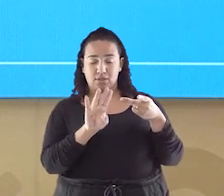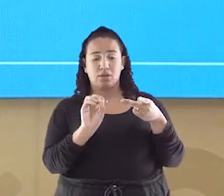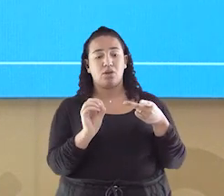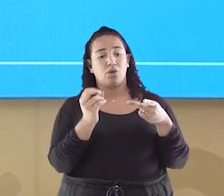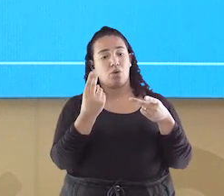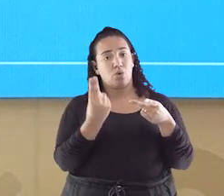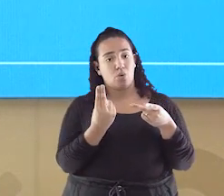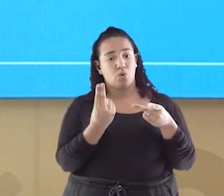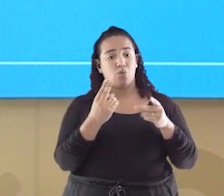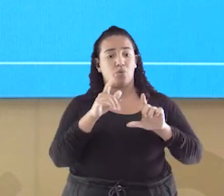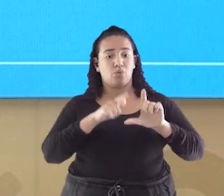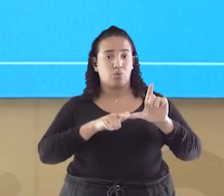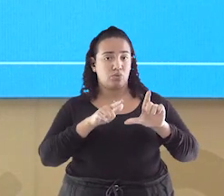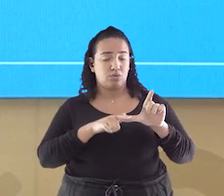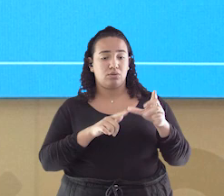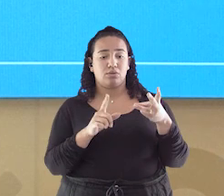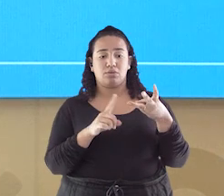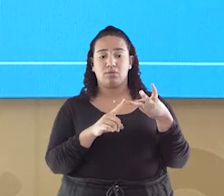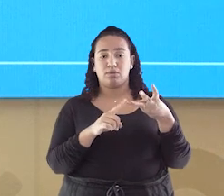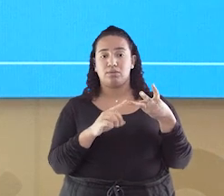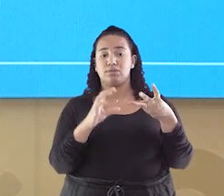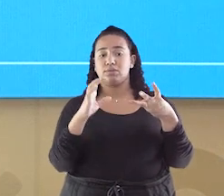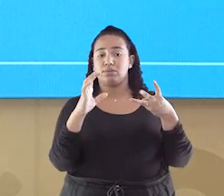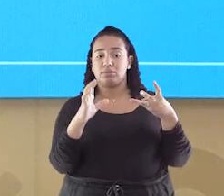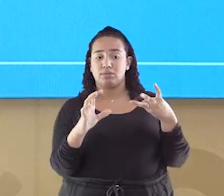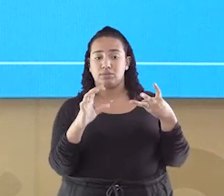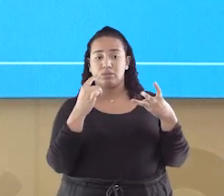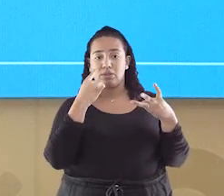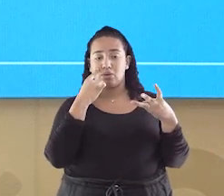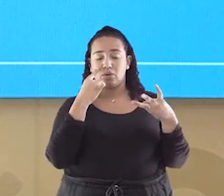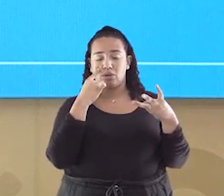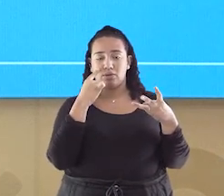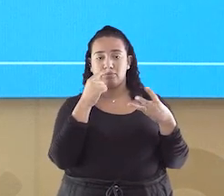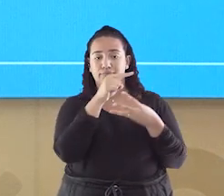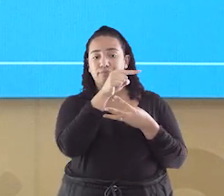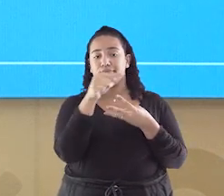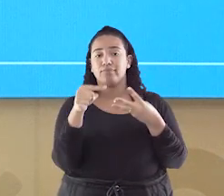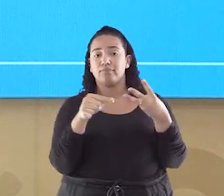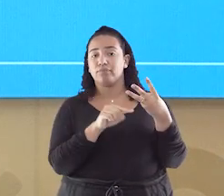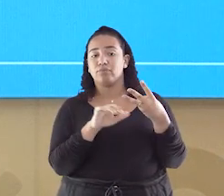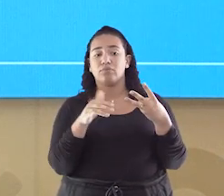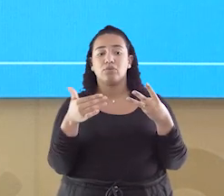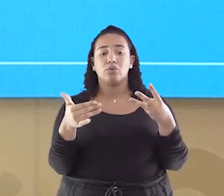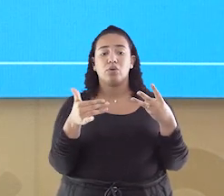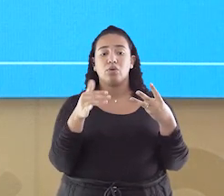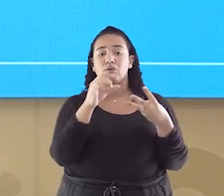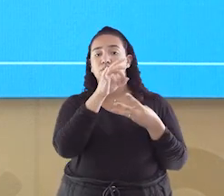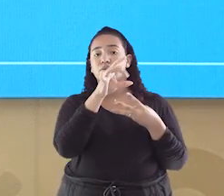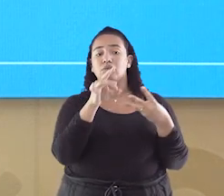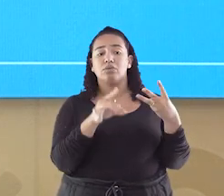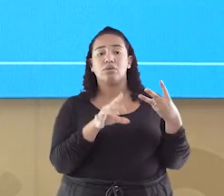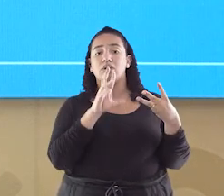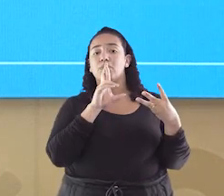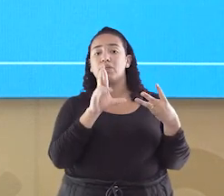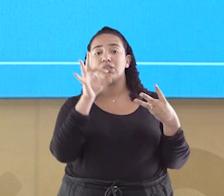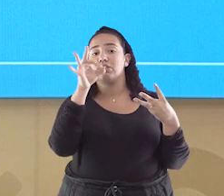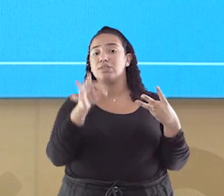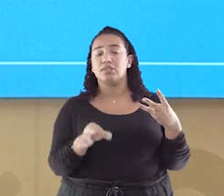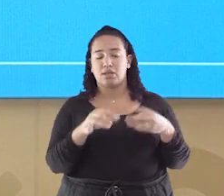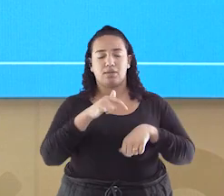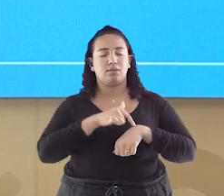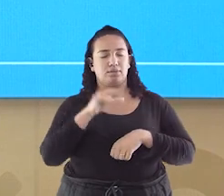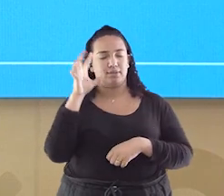um verbo transitivo indireto. Ou letra C, um verbo transitivo direto e